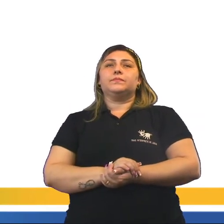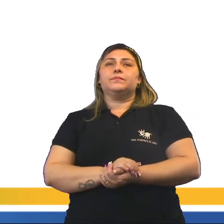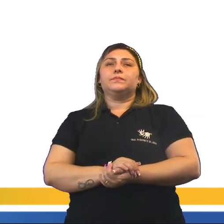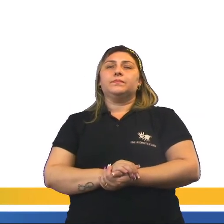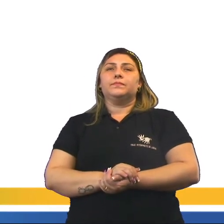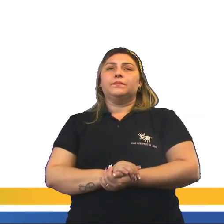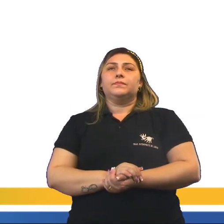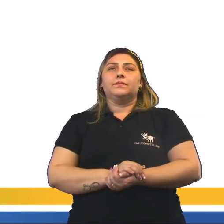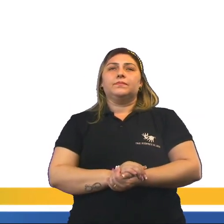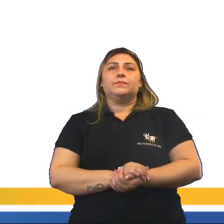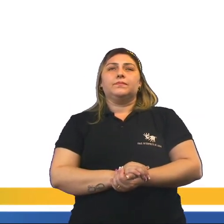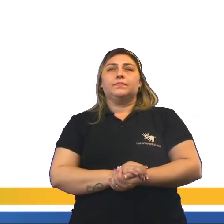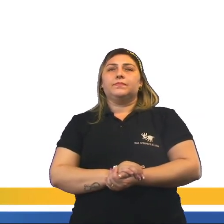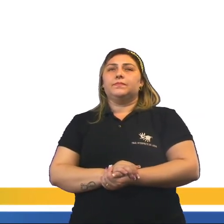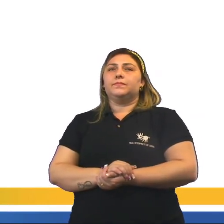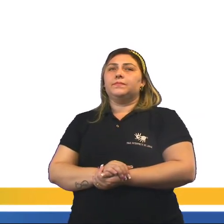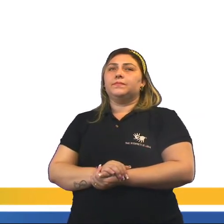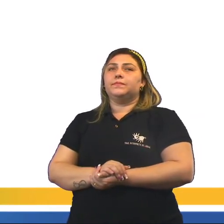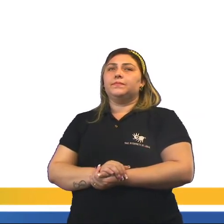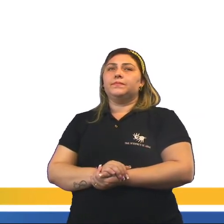e acrescentamos o ED no final.